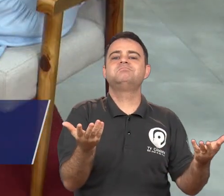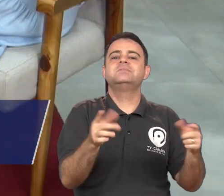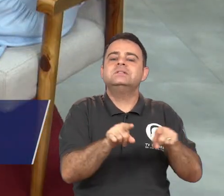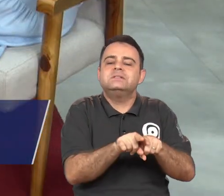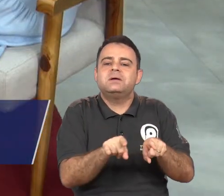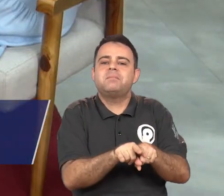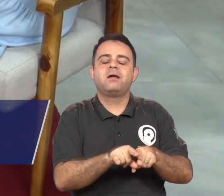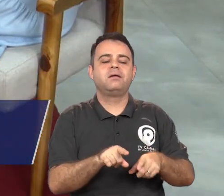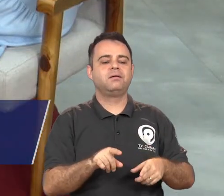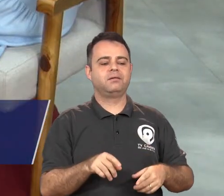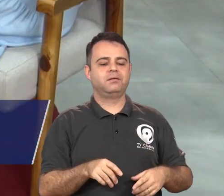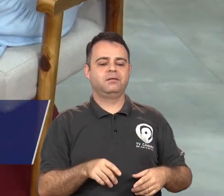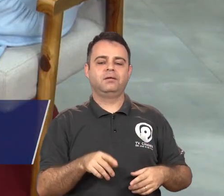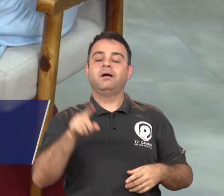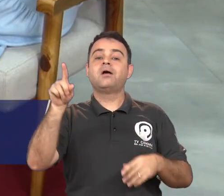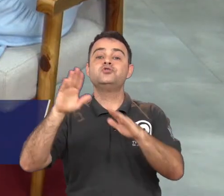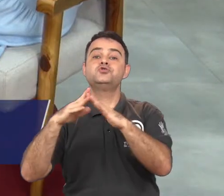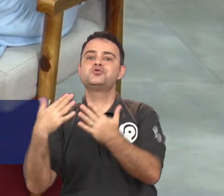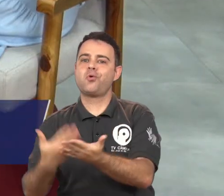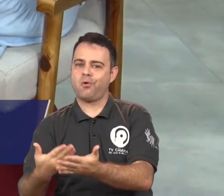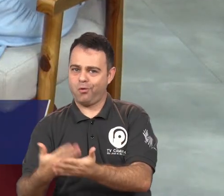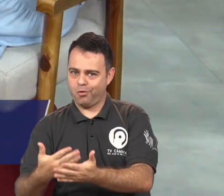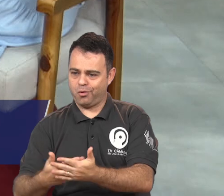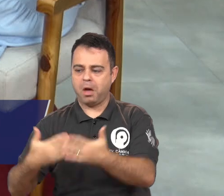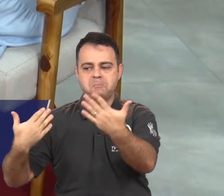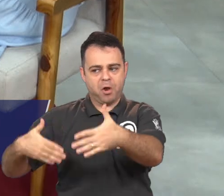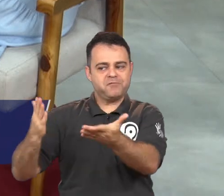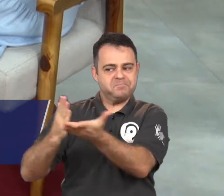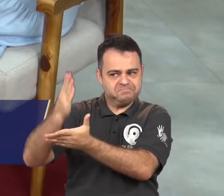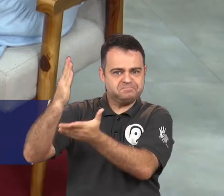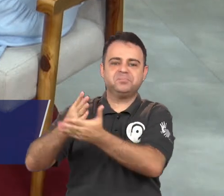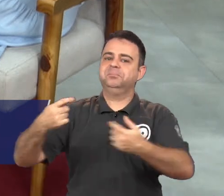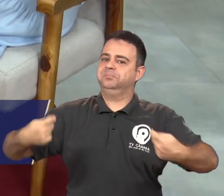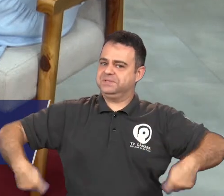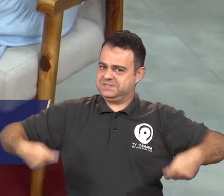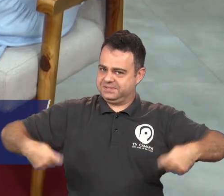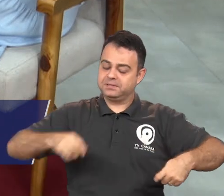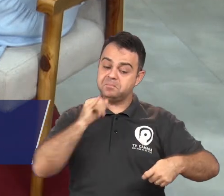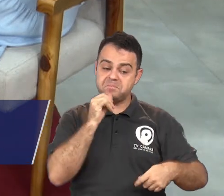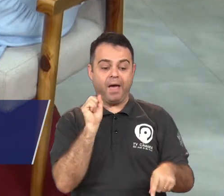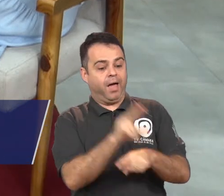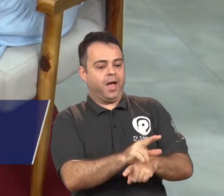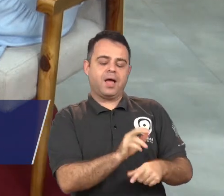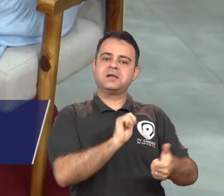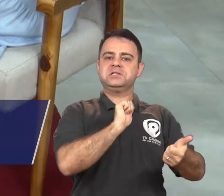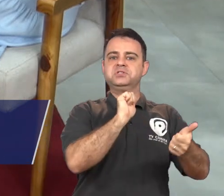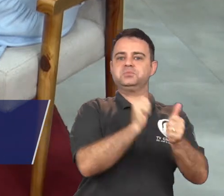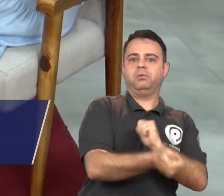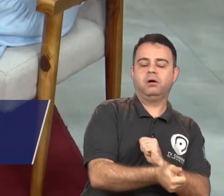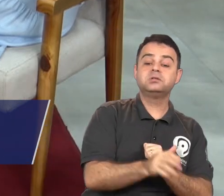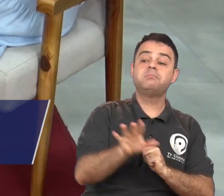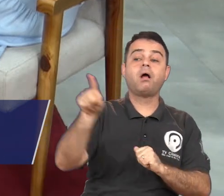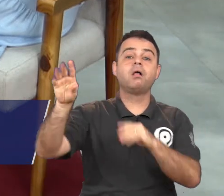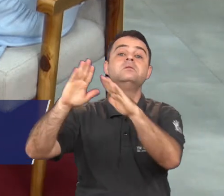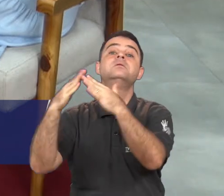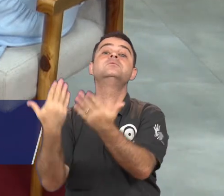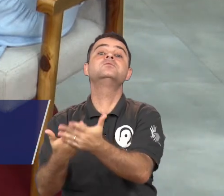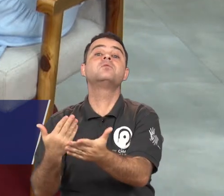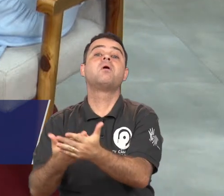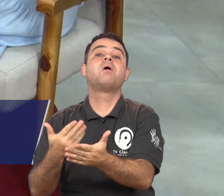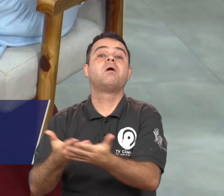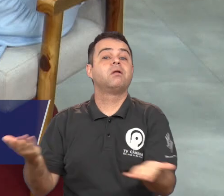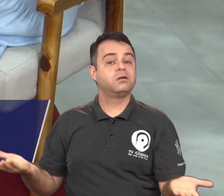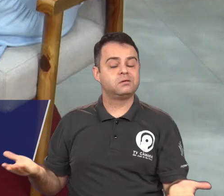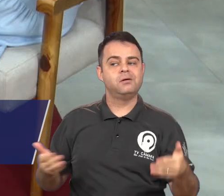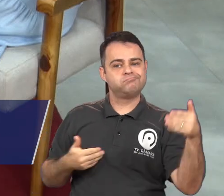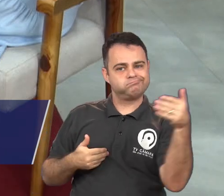com eles também na escola, porque todo esporte tem o outro lado que você acompanha como é que está na escola, qual